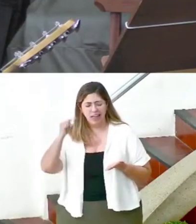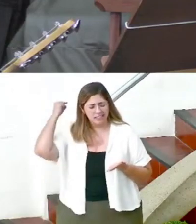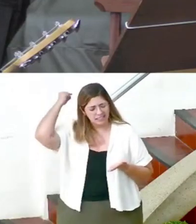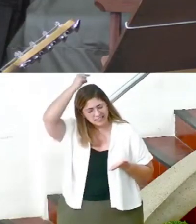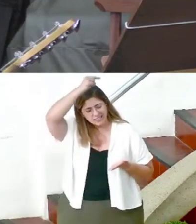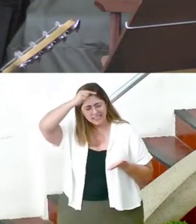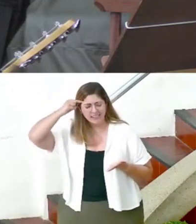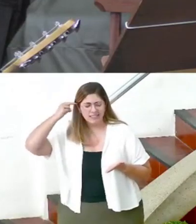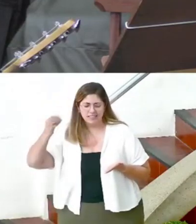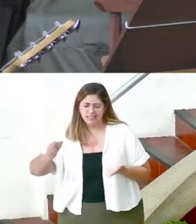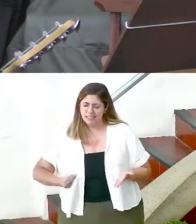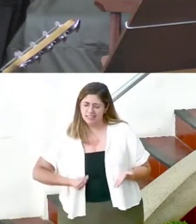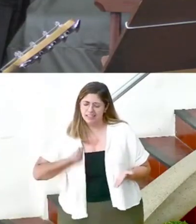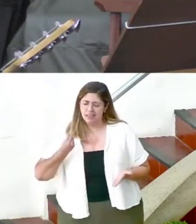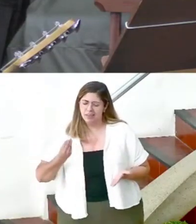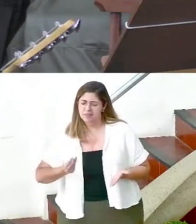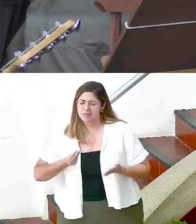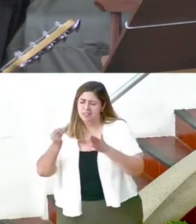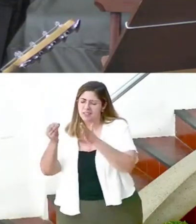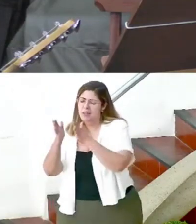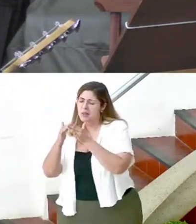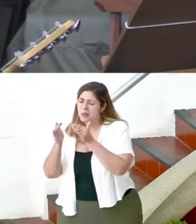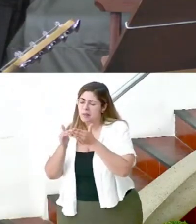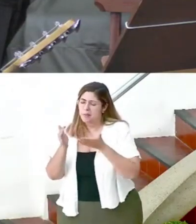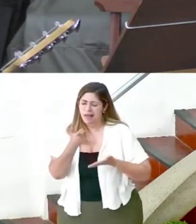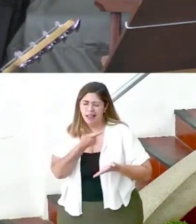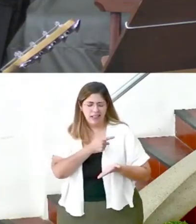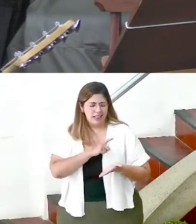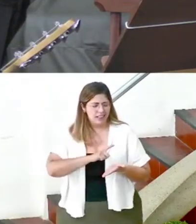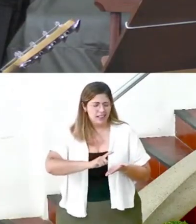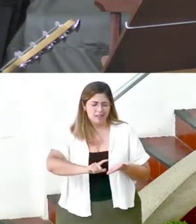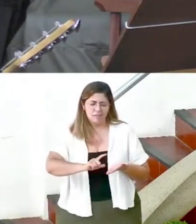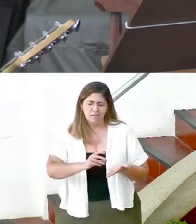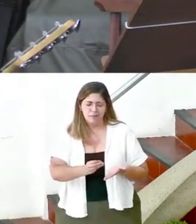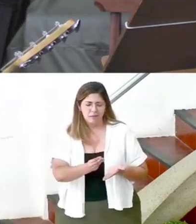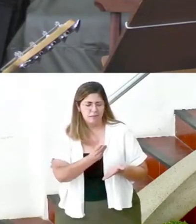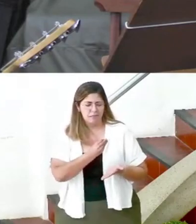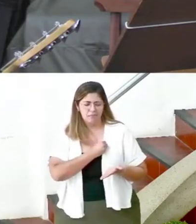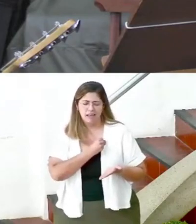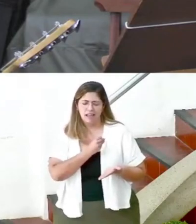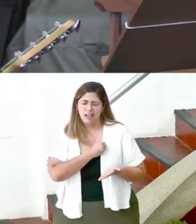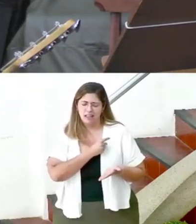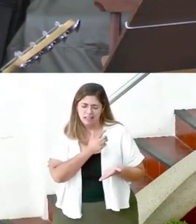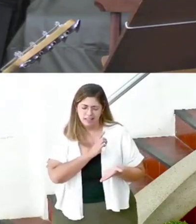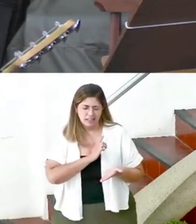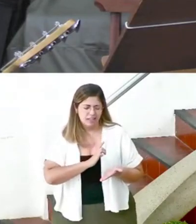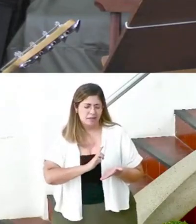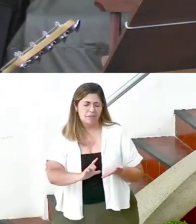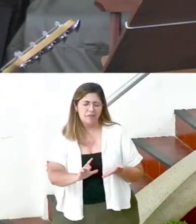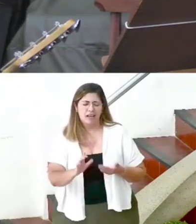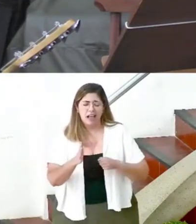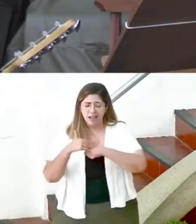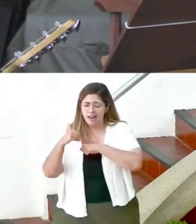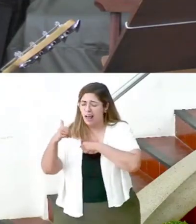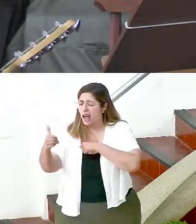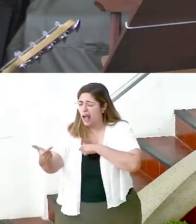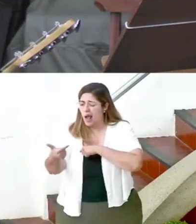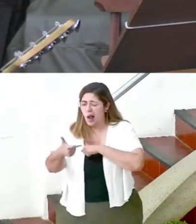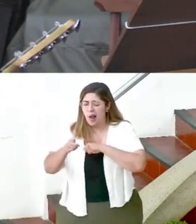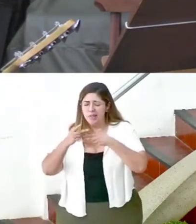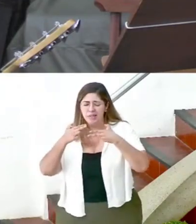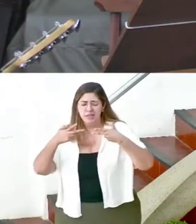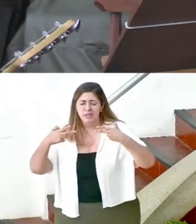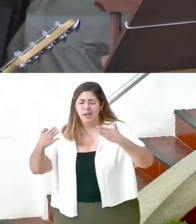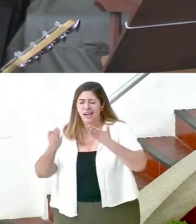a sair desse marasmo que não avança em nada na fé cristã. Nós fomos chamados a outra coisa. Nós fomos chamados a